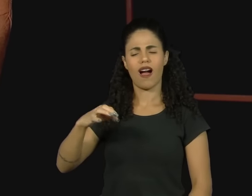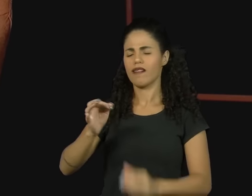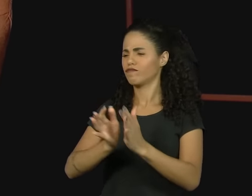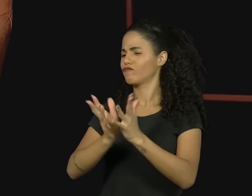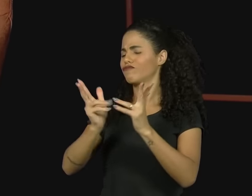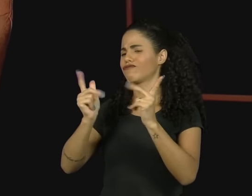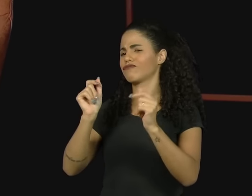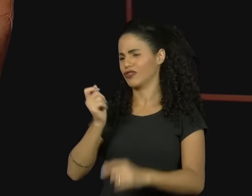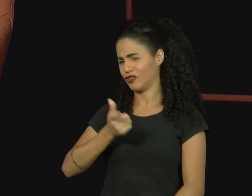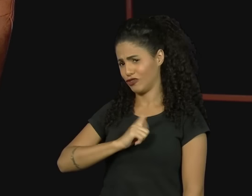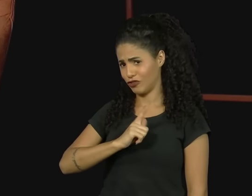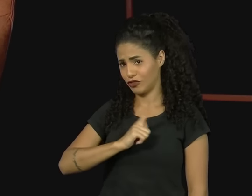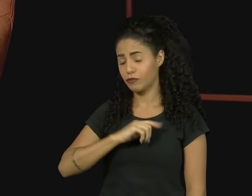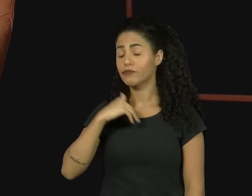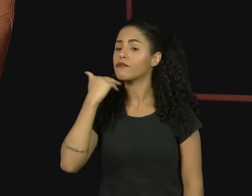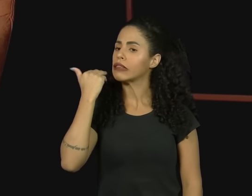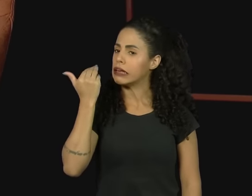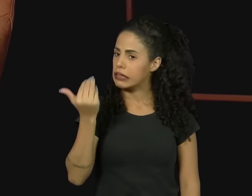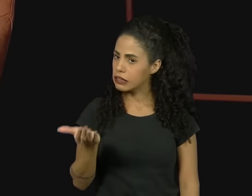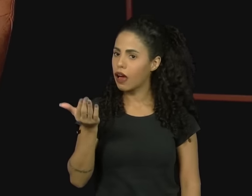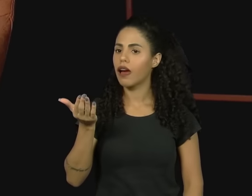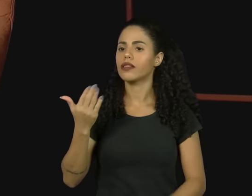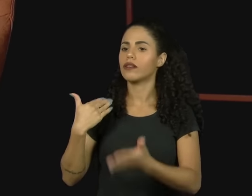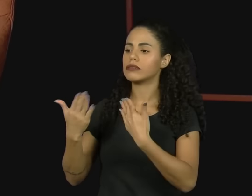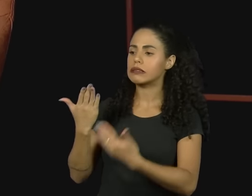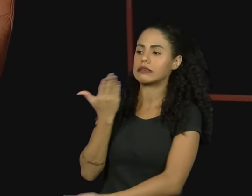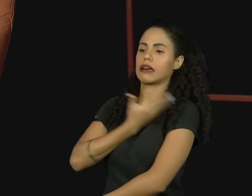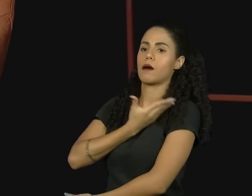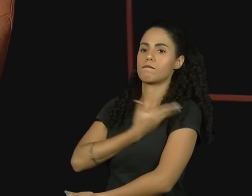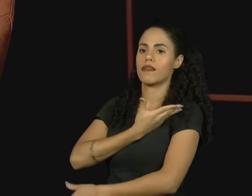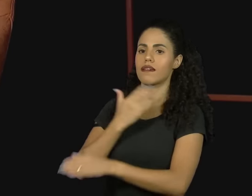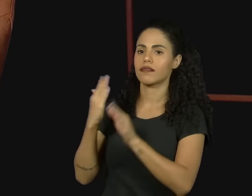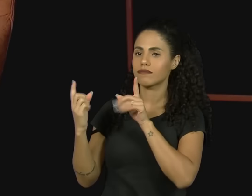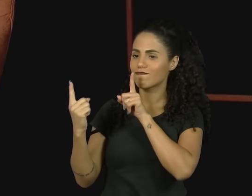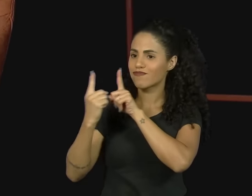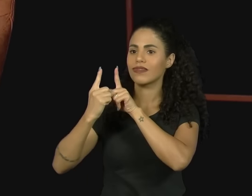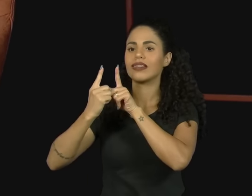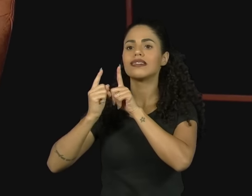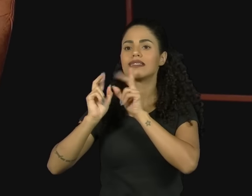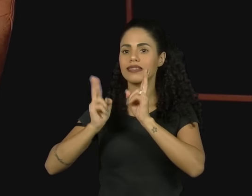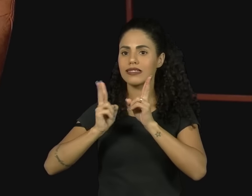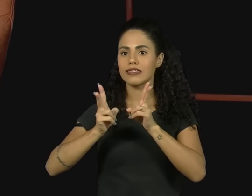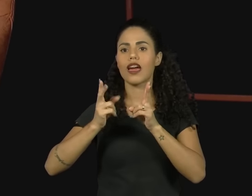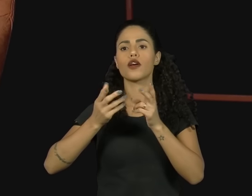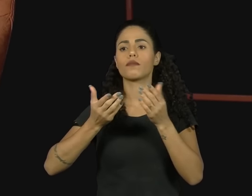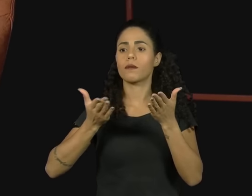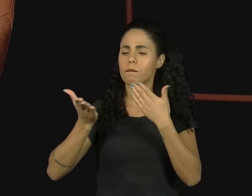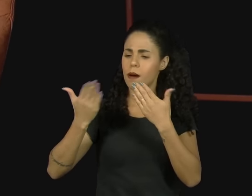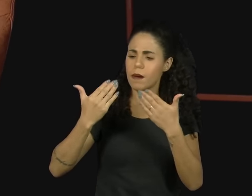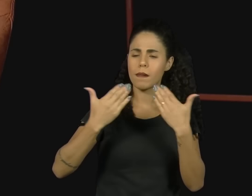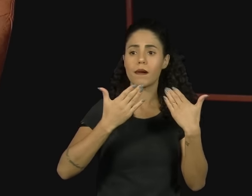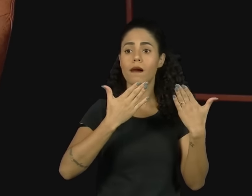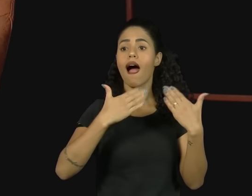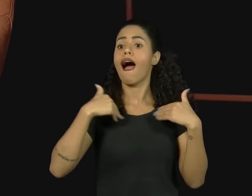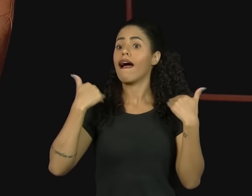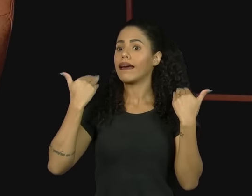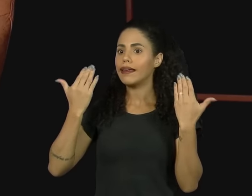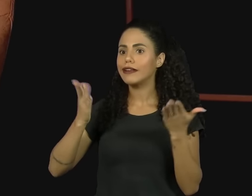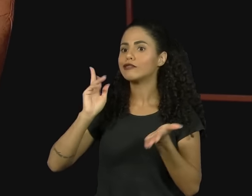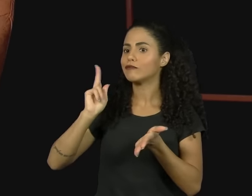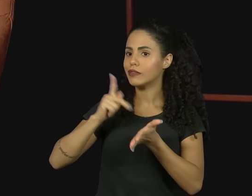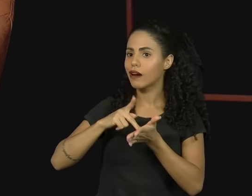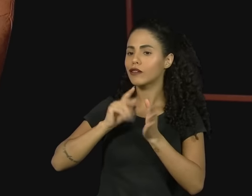tal. Então, e aí a gente ficou bastante próxima, ela e o Leão e tal. E, na